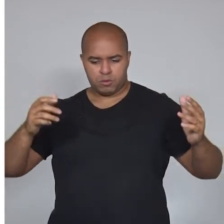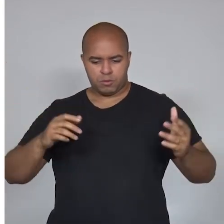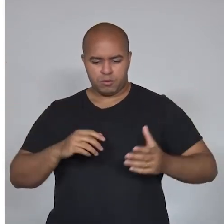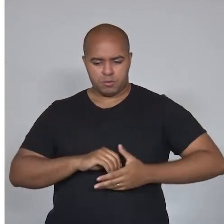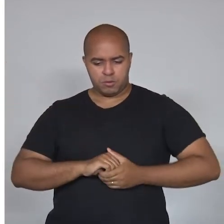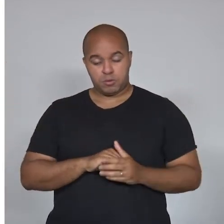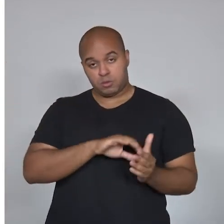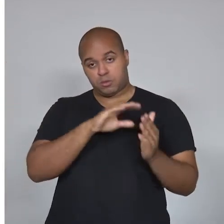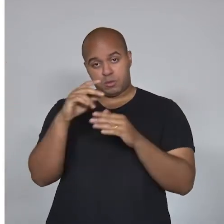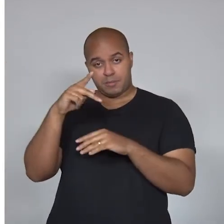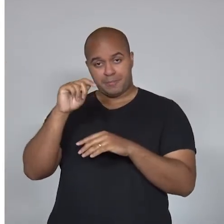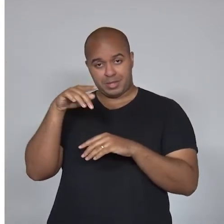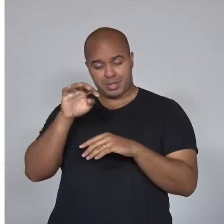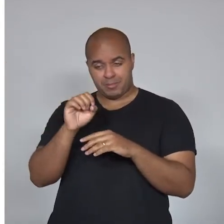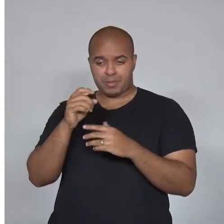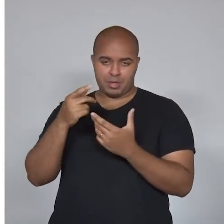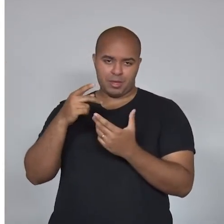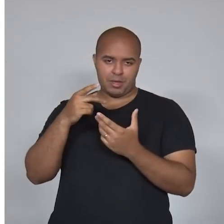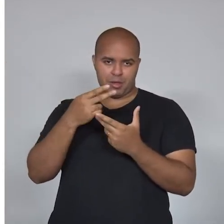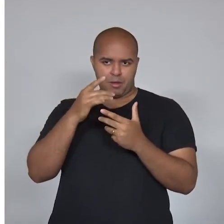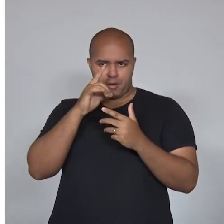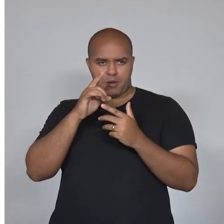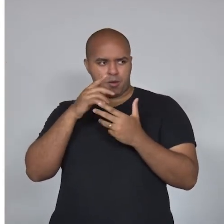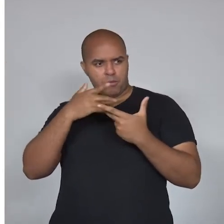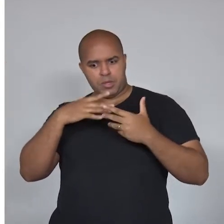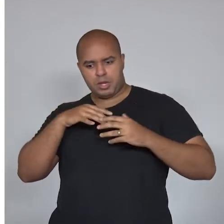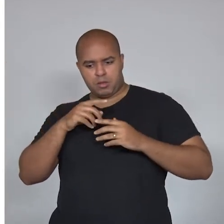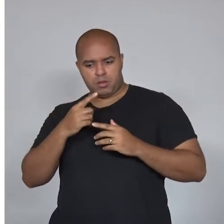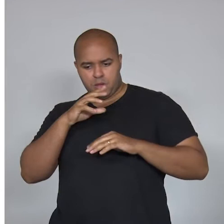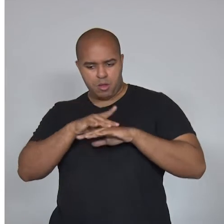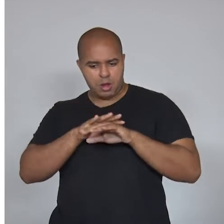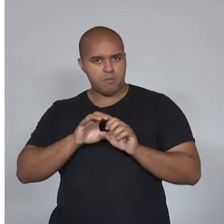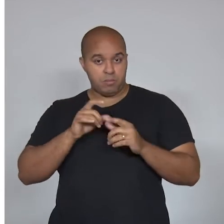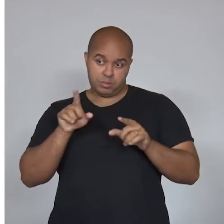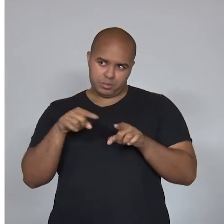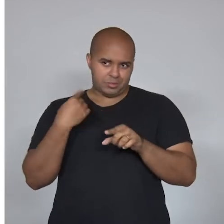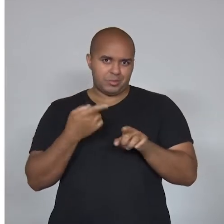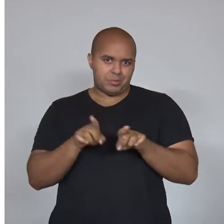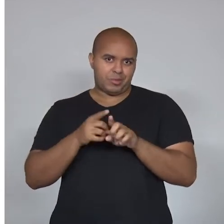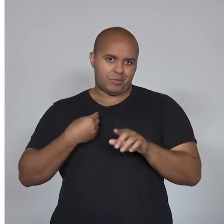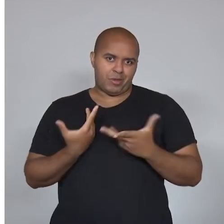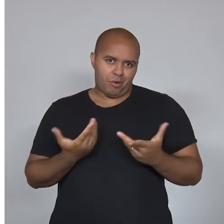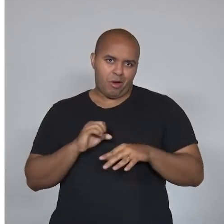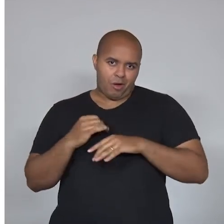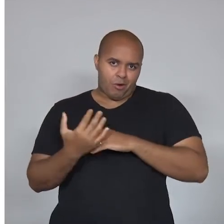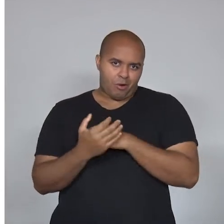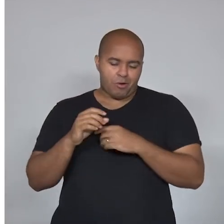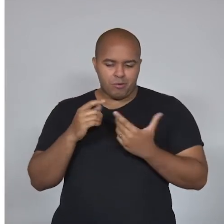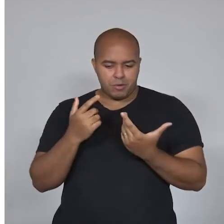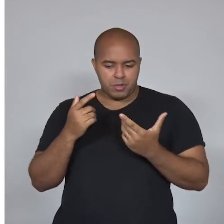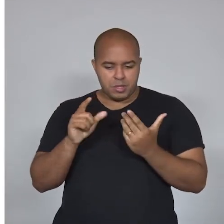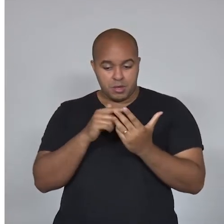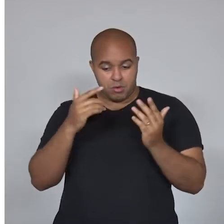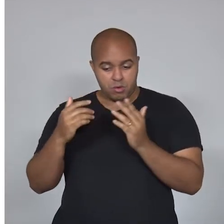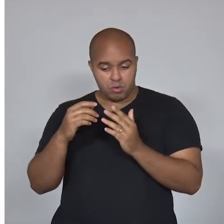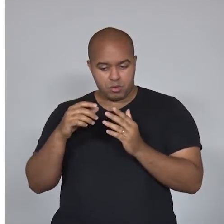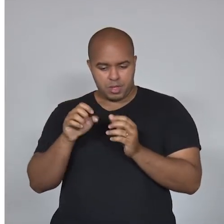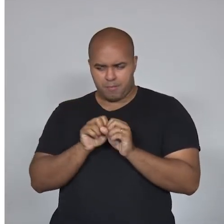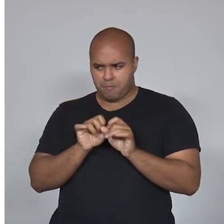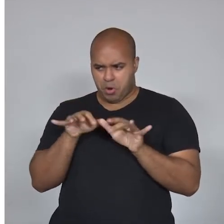surtos dessas doenças, pandemic, que é o que nós estamos vivendo também, pandemia, e spread, que é